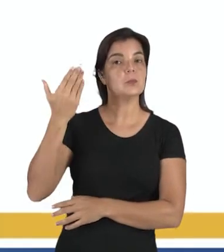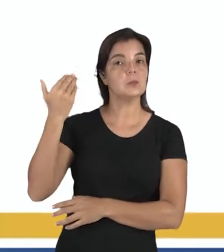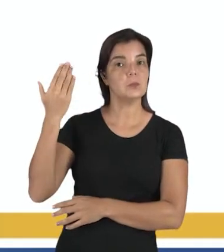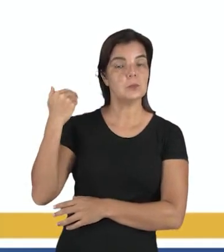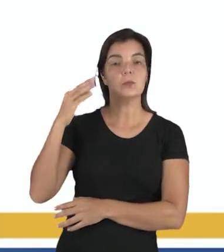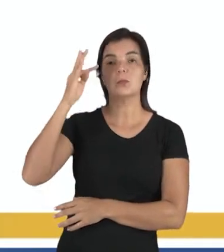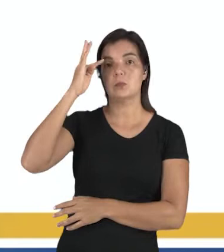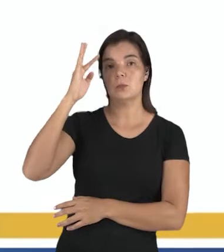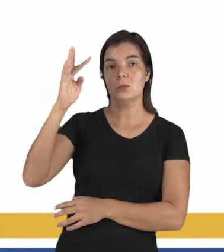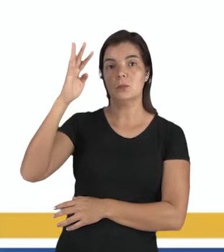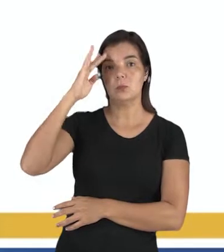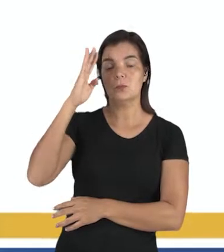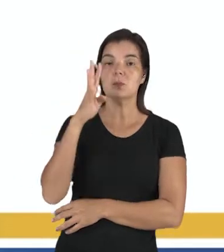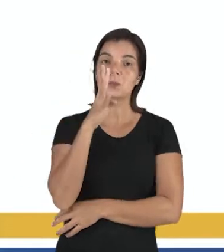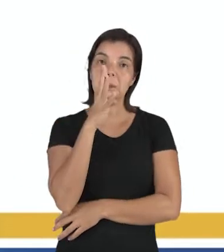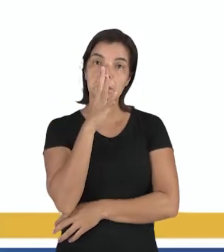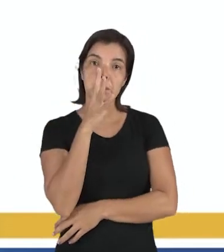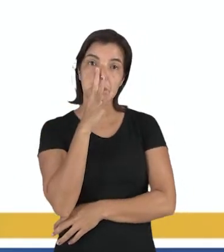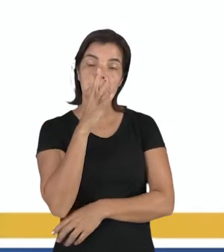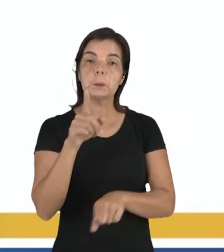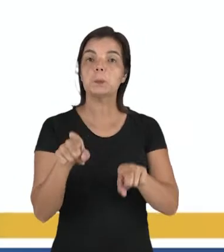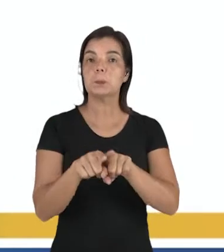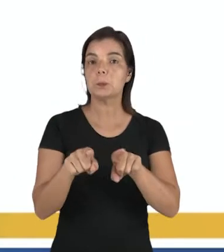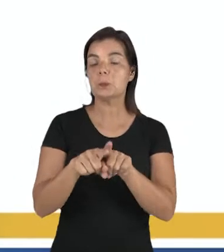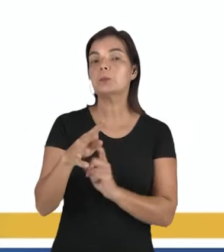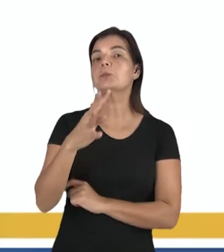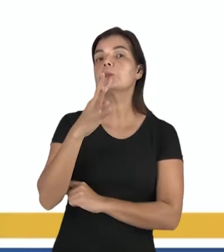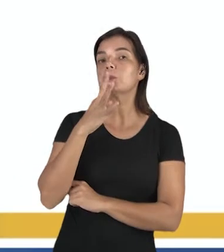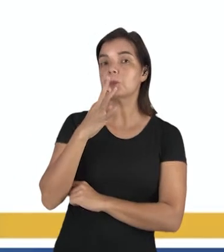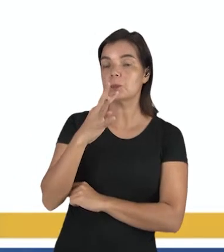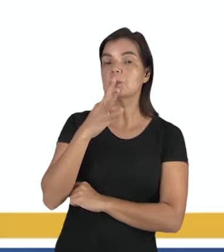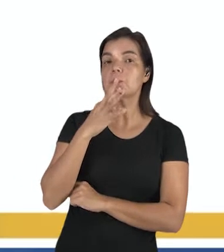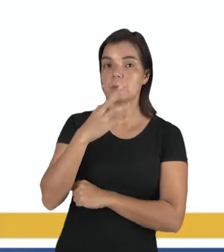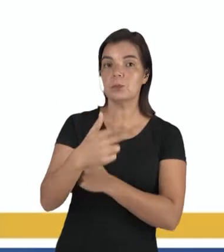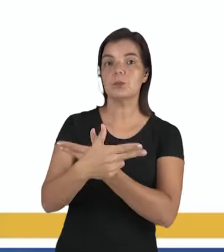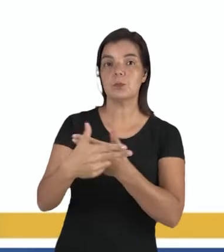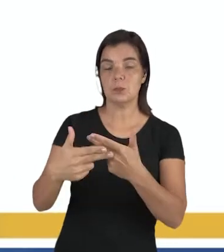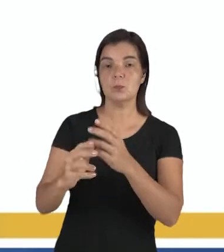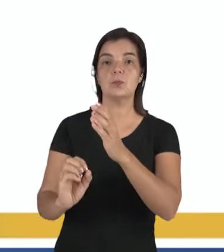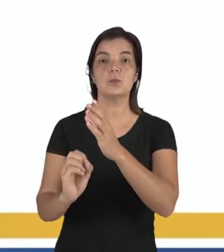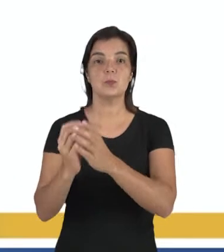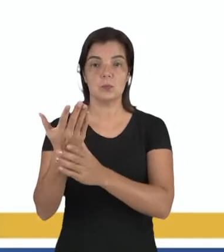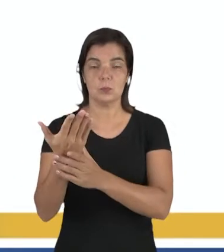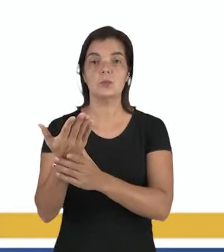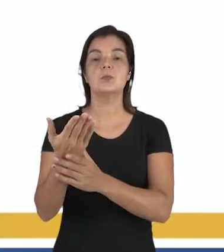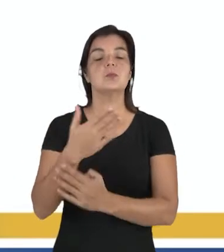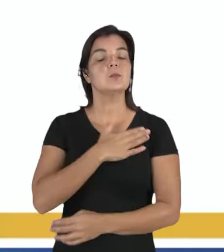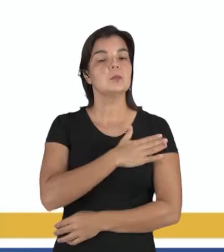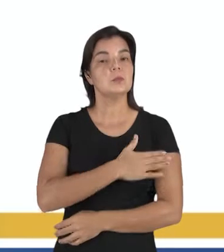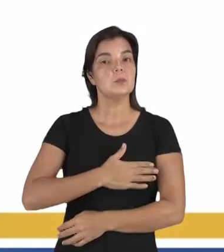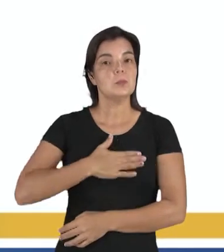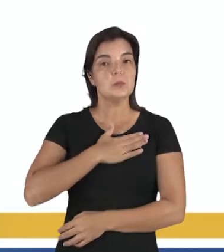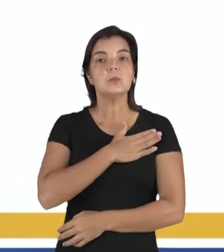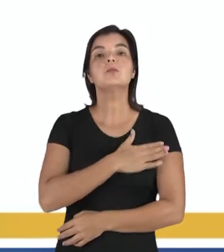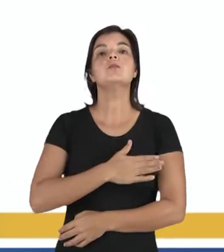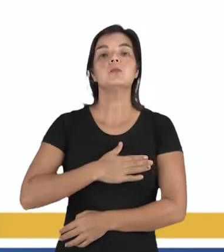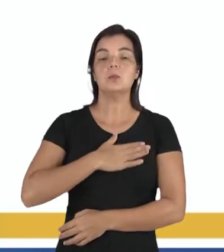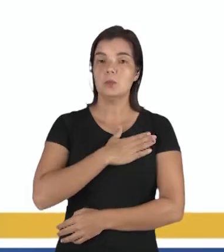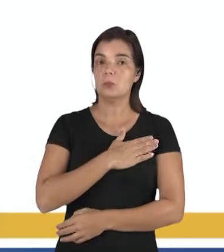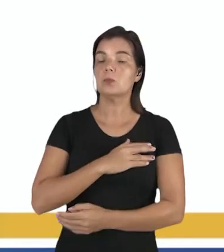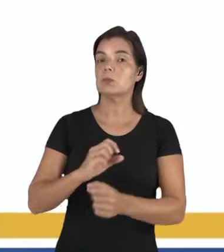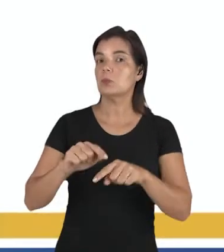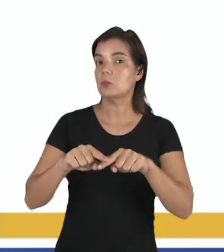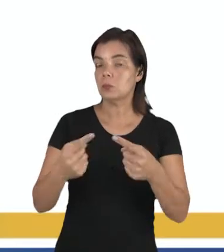mais teorética e contemplativa, conhecer é contemplar a obra de um criador e sentir prazer nessa criação,